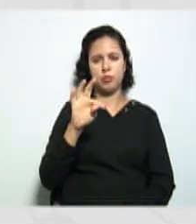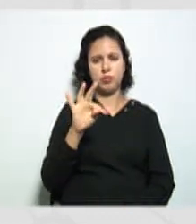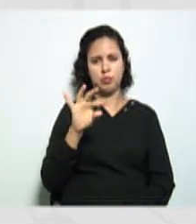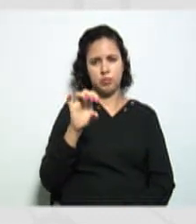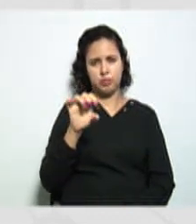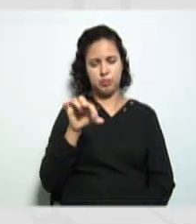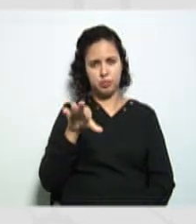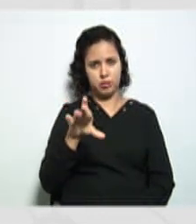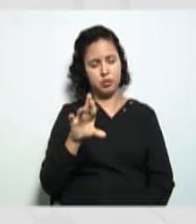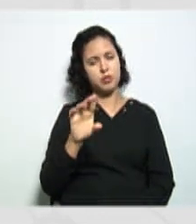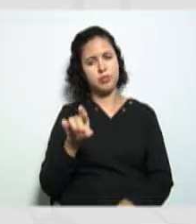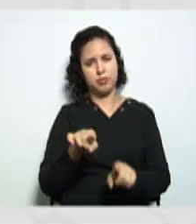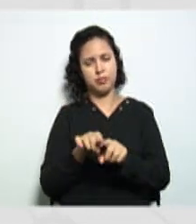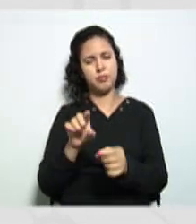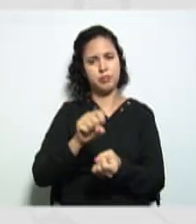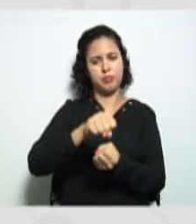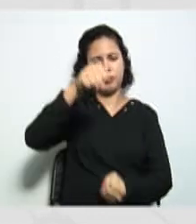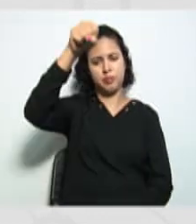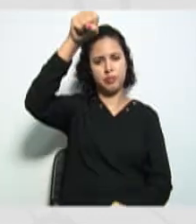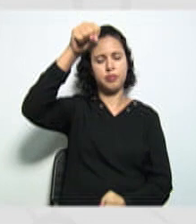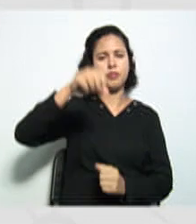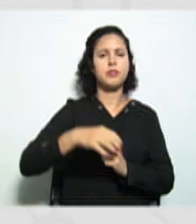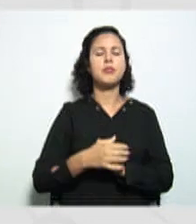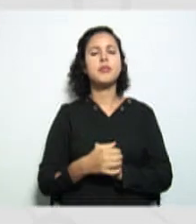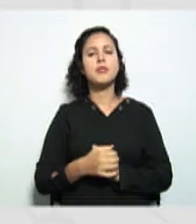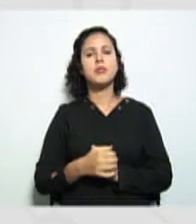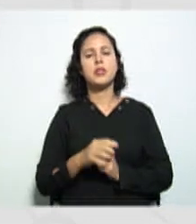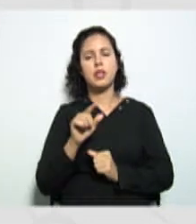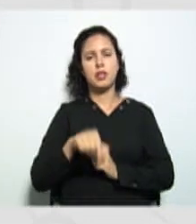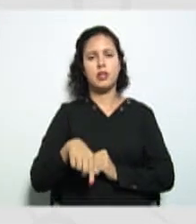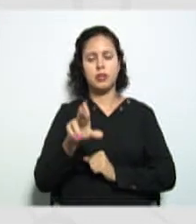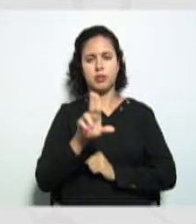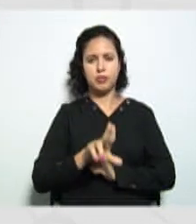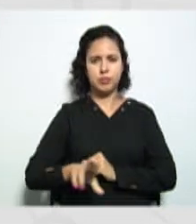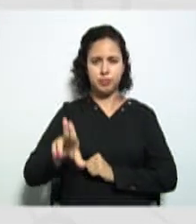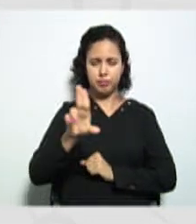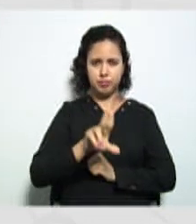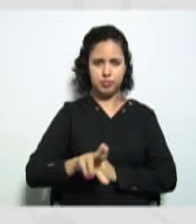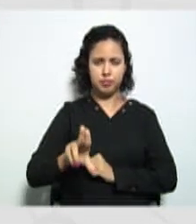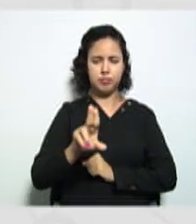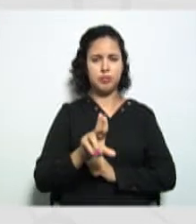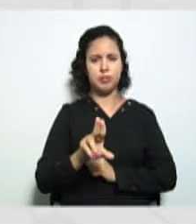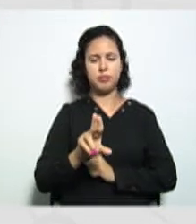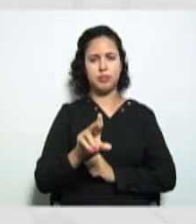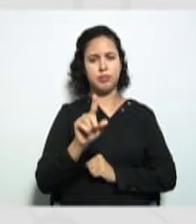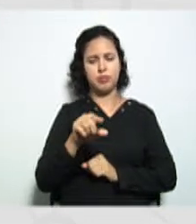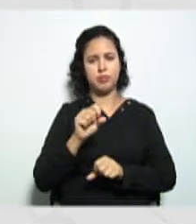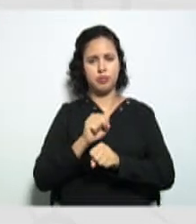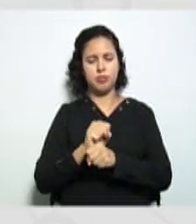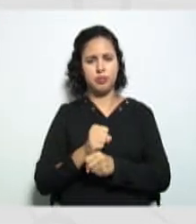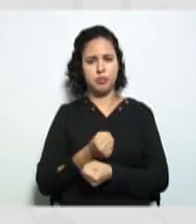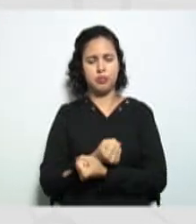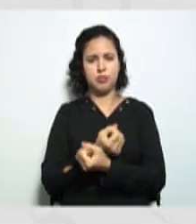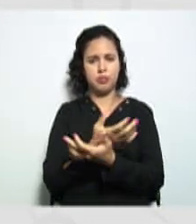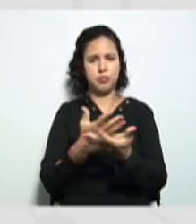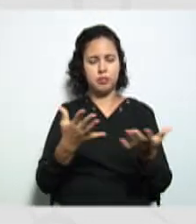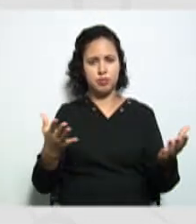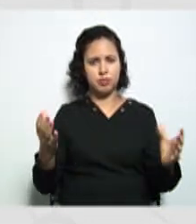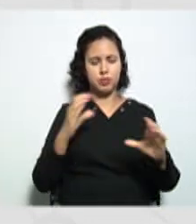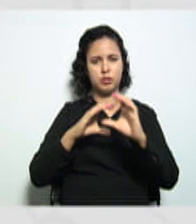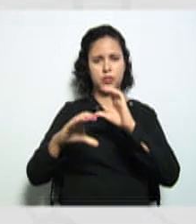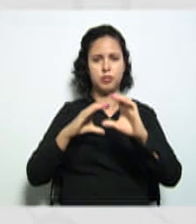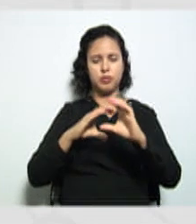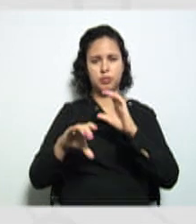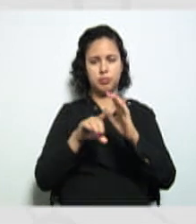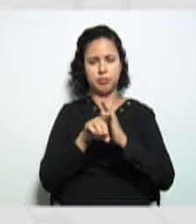banner ou pôster. Ele é utilizado para a difusão da pesquisa, ou seja, para a